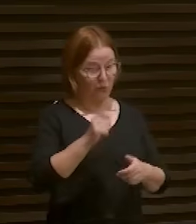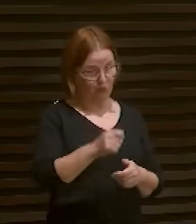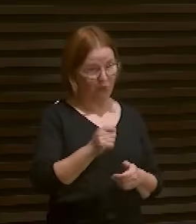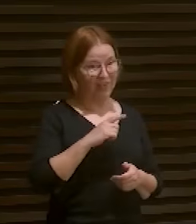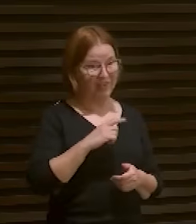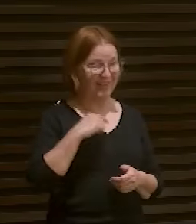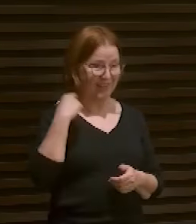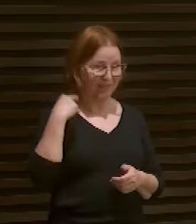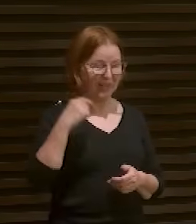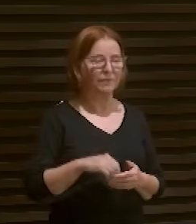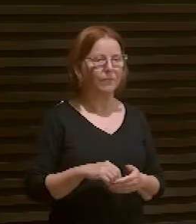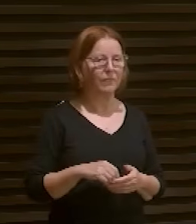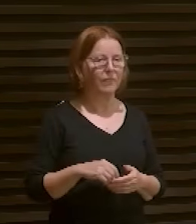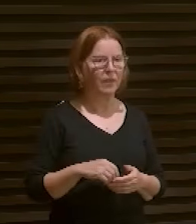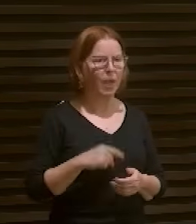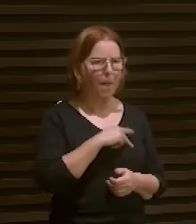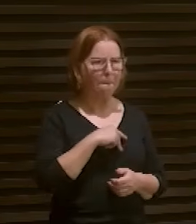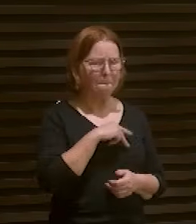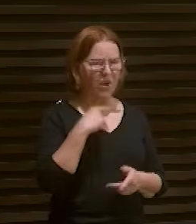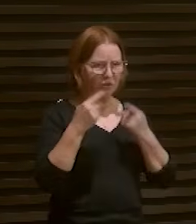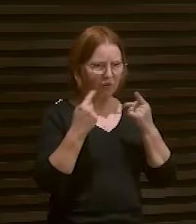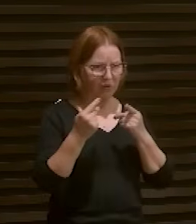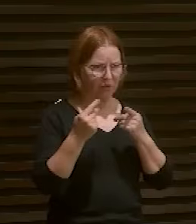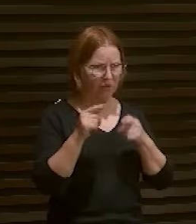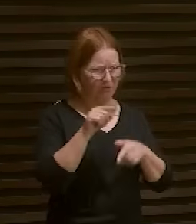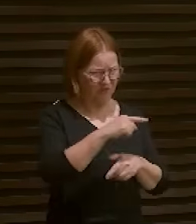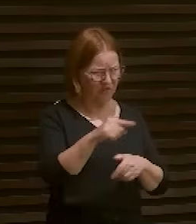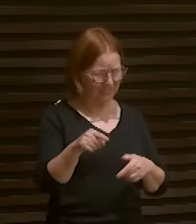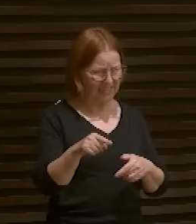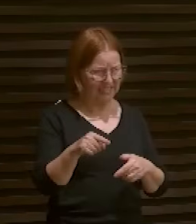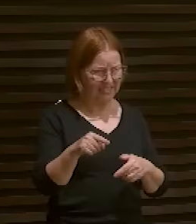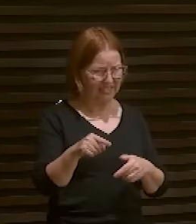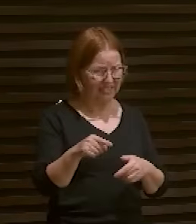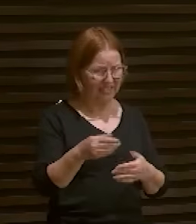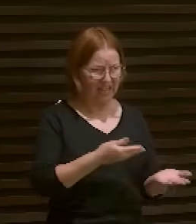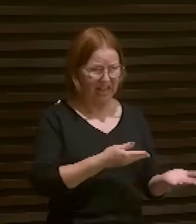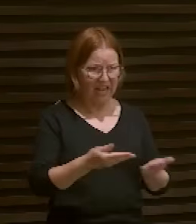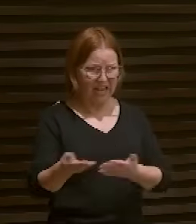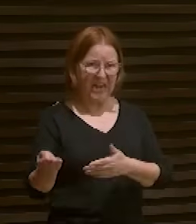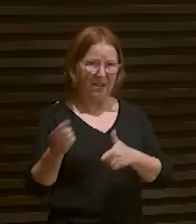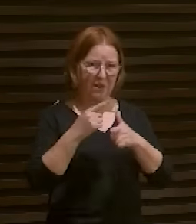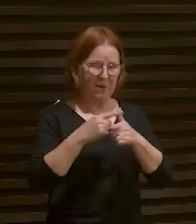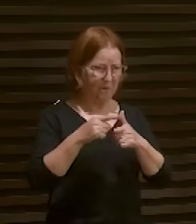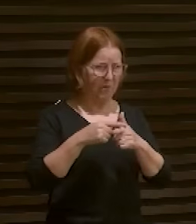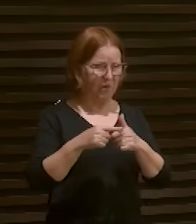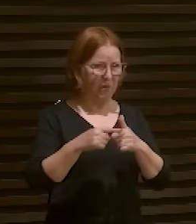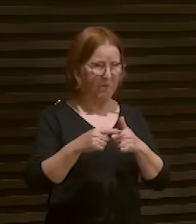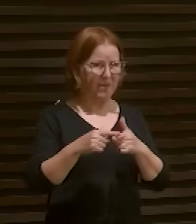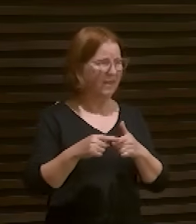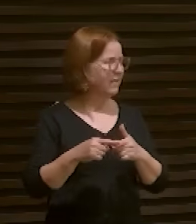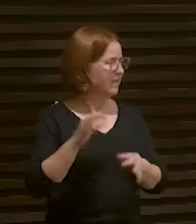Paulo chega a dizer para os irmãos, vocês estão levando a causa de irmãos em tribunal? Isso é uma